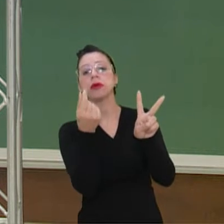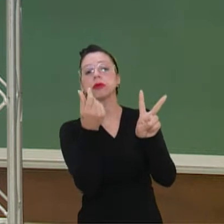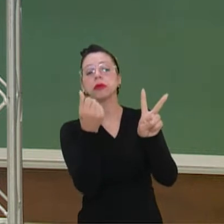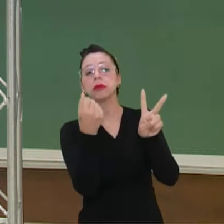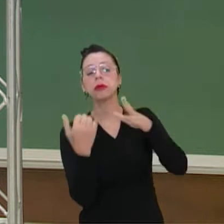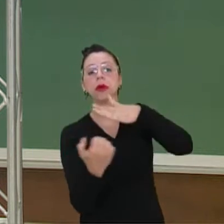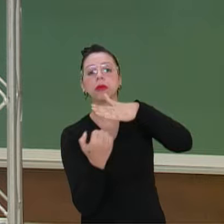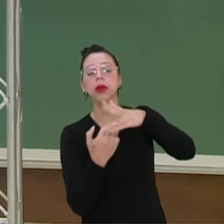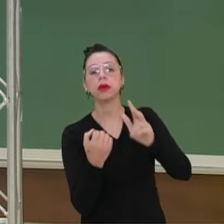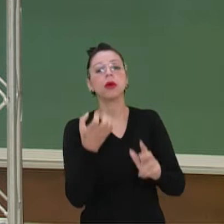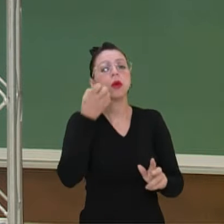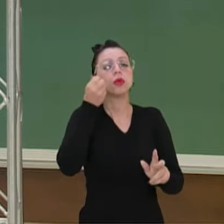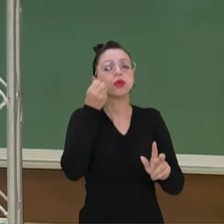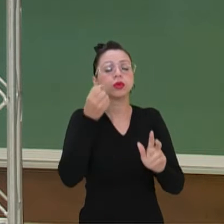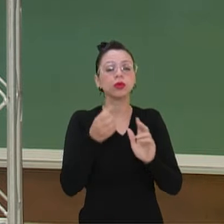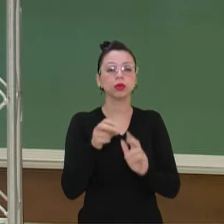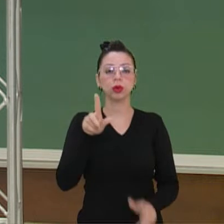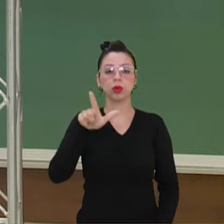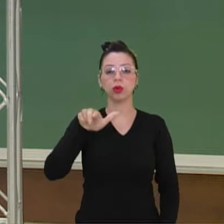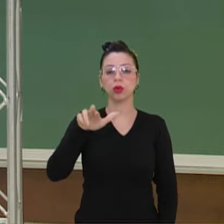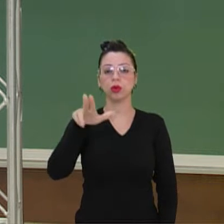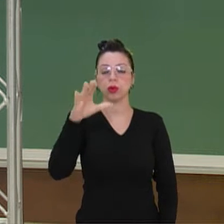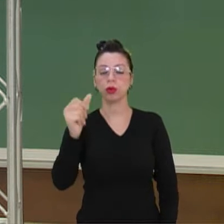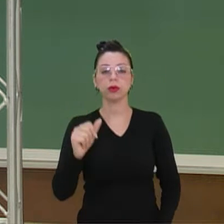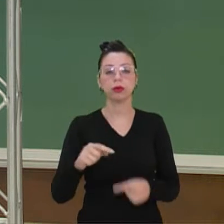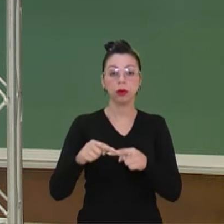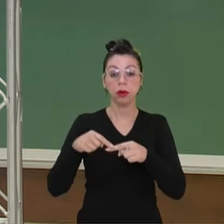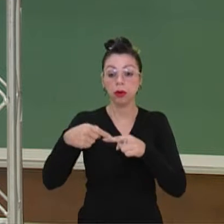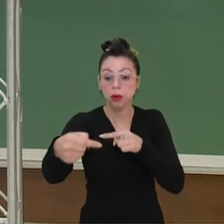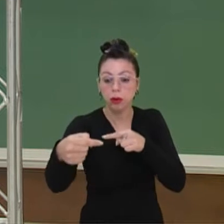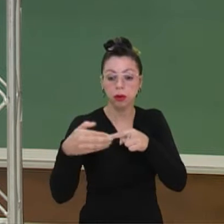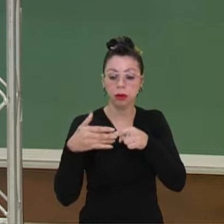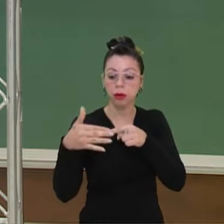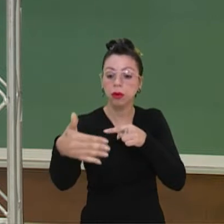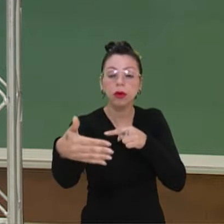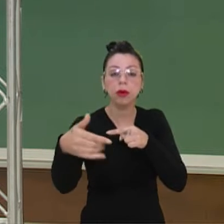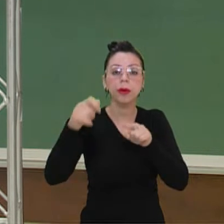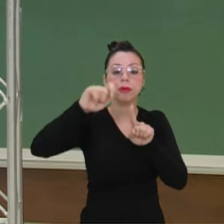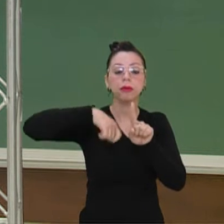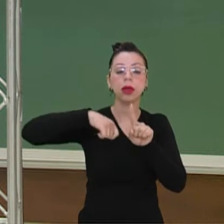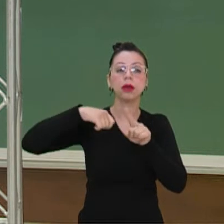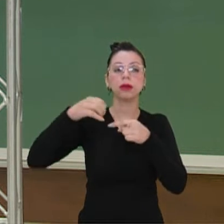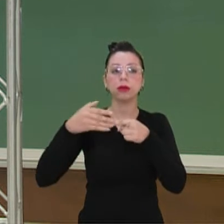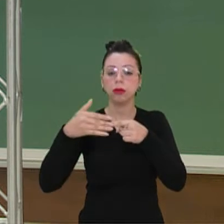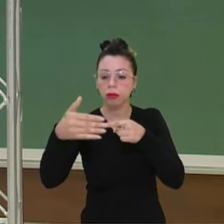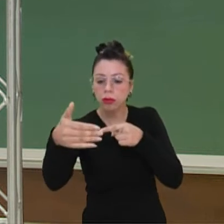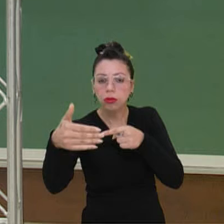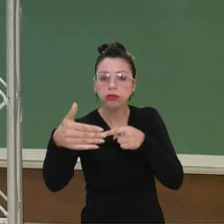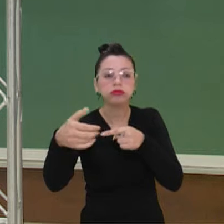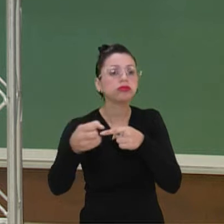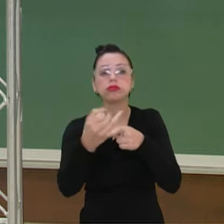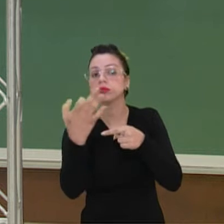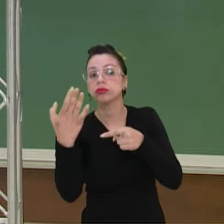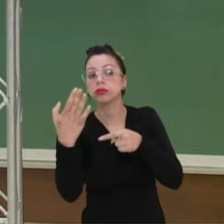Letra B. Daqui a quantos meses o lucro será de o quê? Nossa, tudo